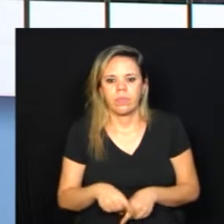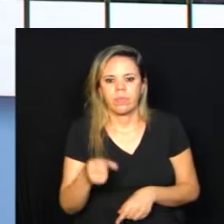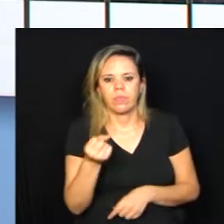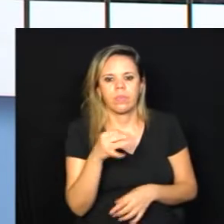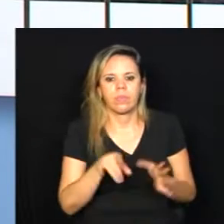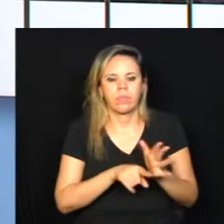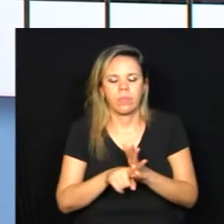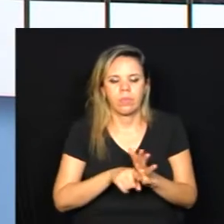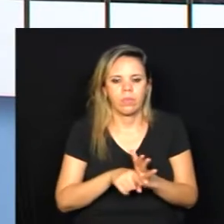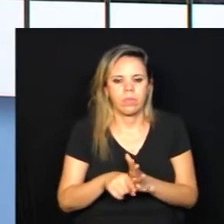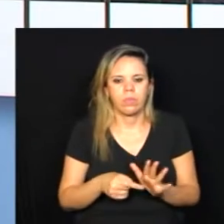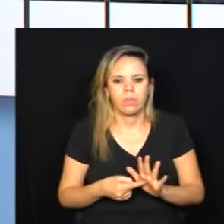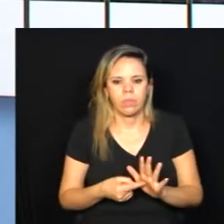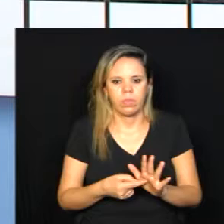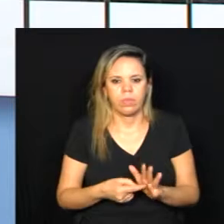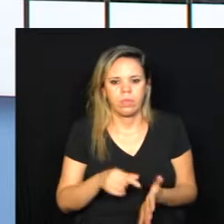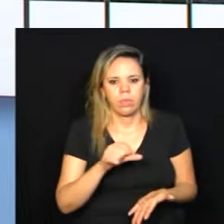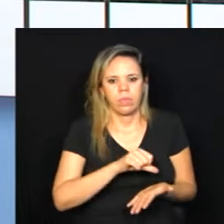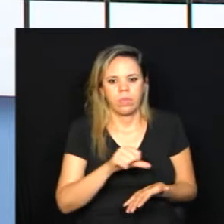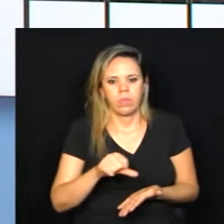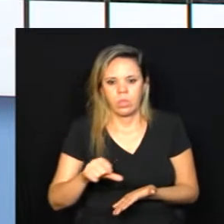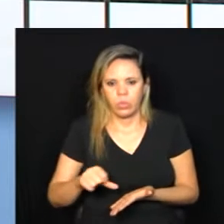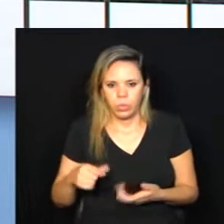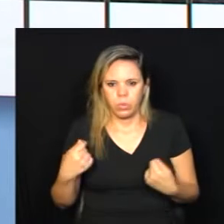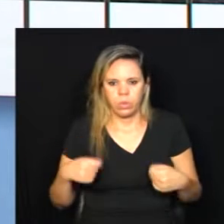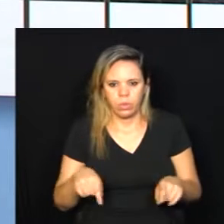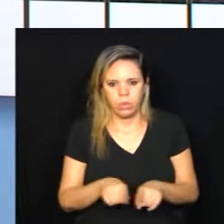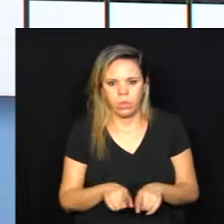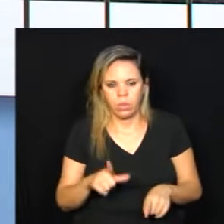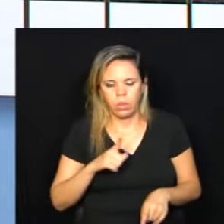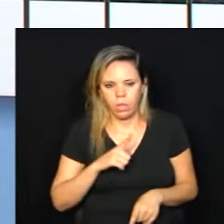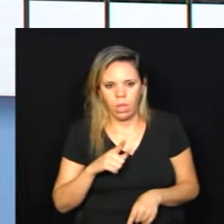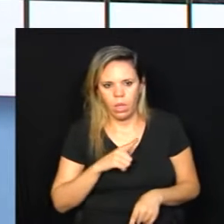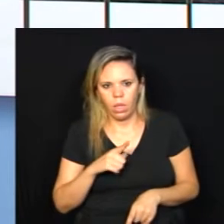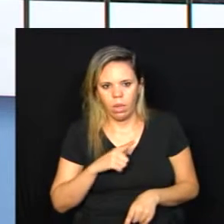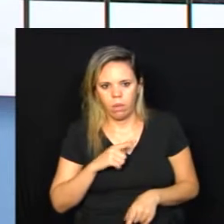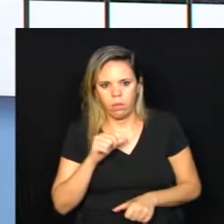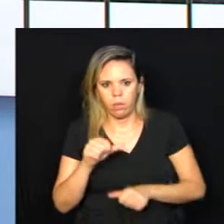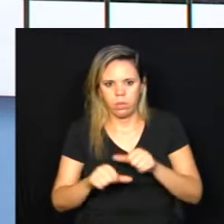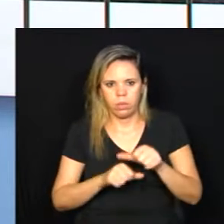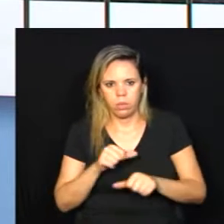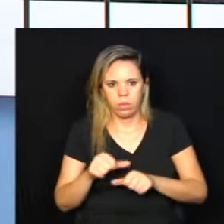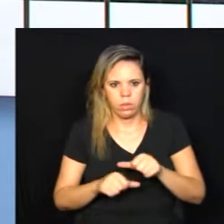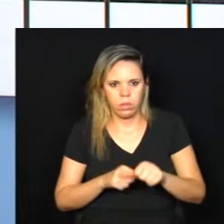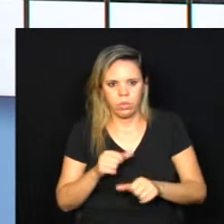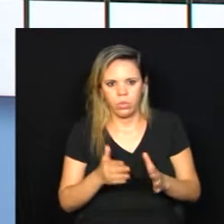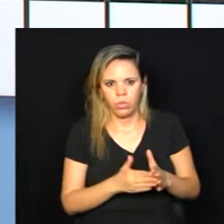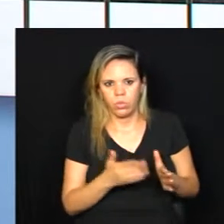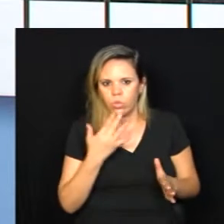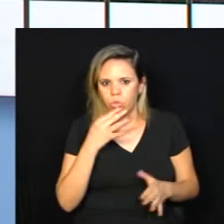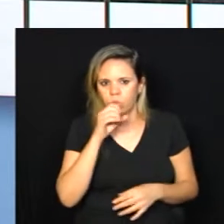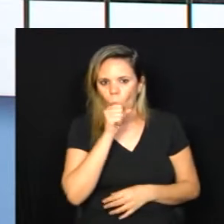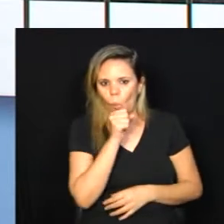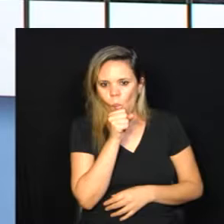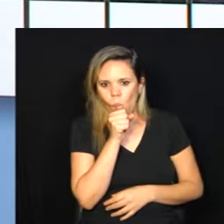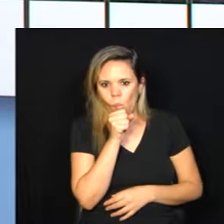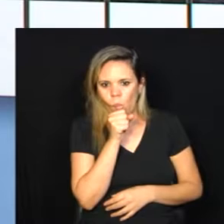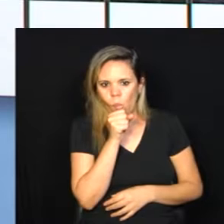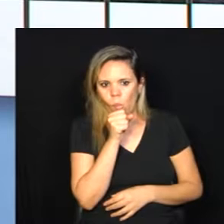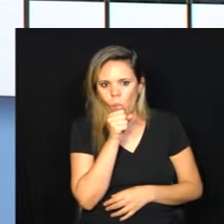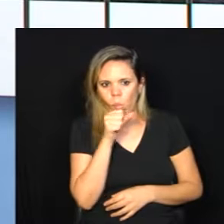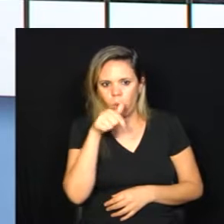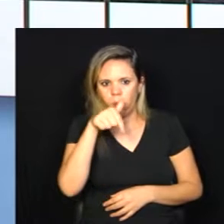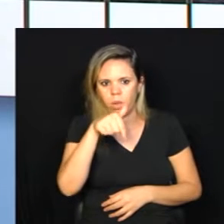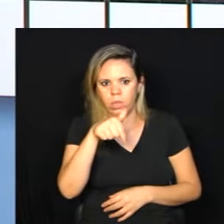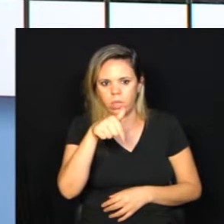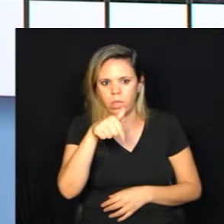índice indicou que a região deveria mesmo ser reclassificada para a fase laranja. A gente está falando de